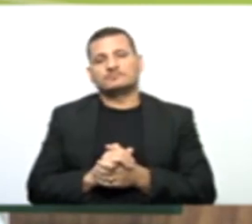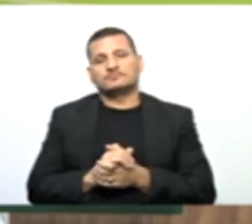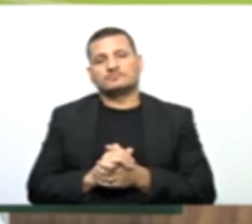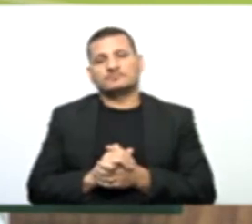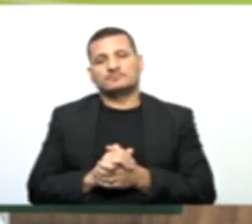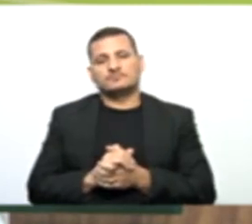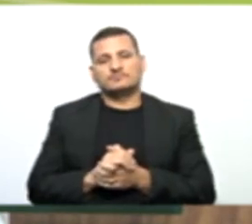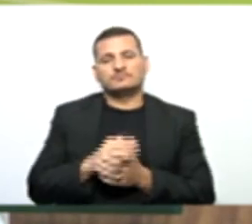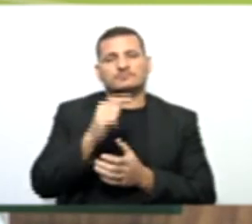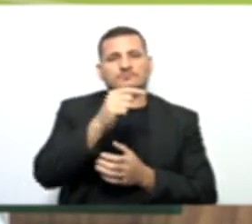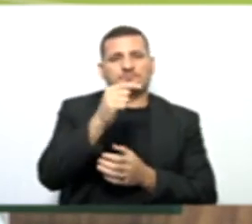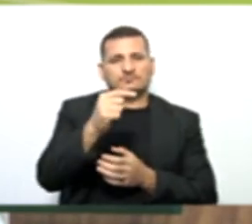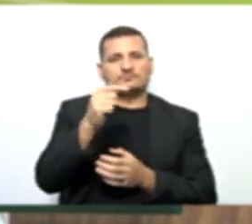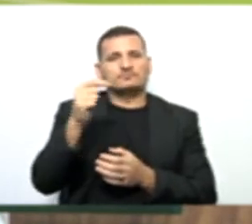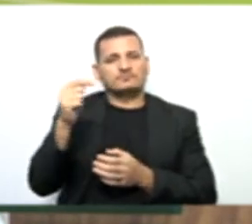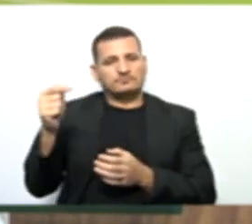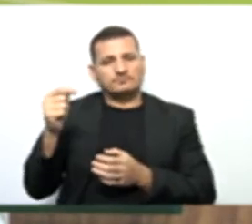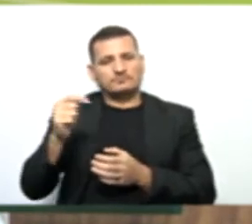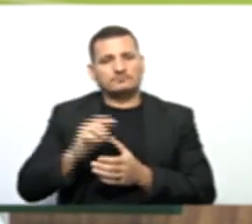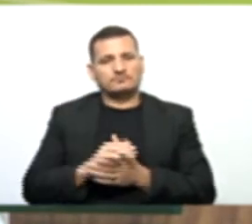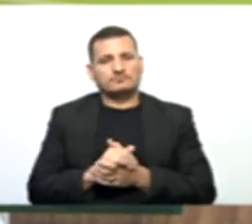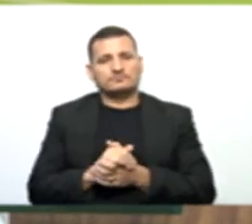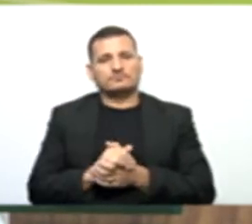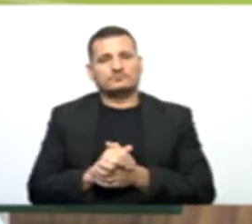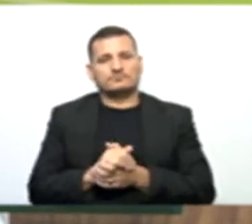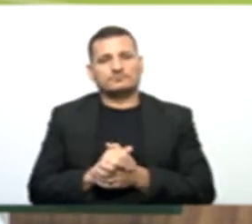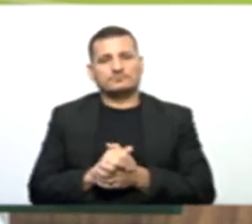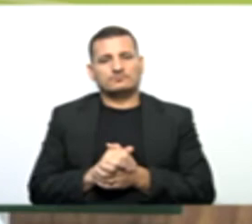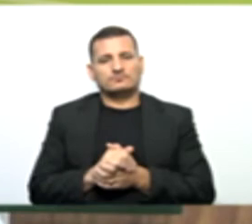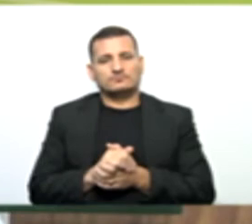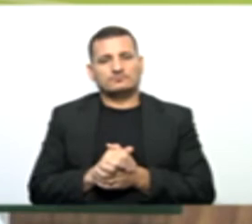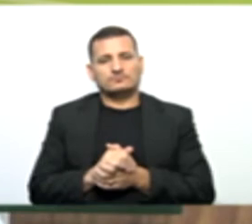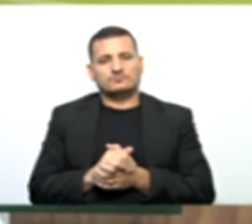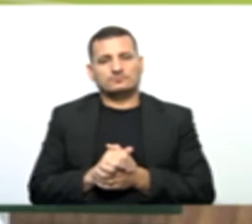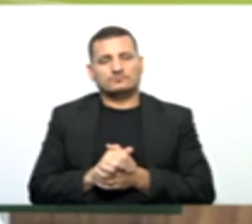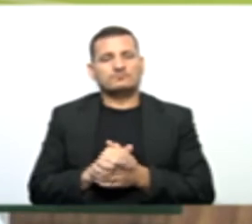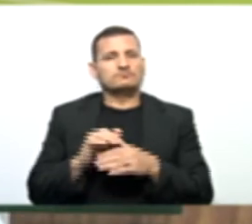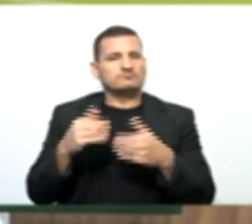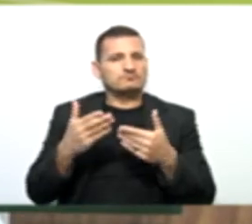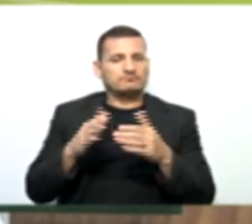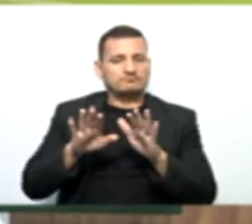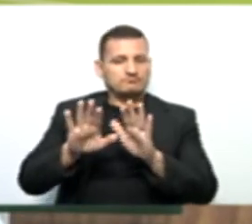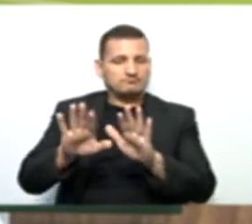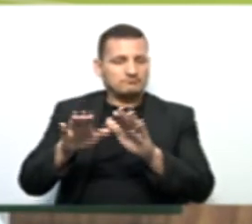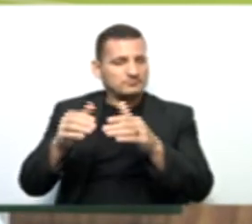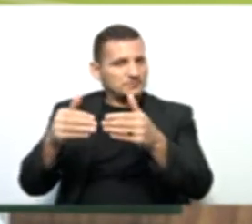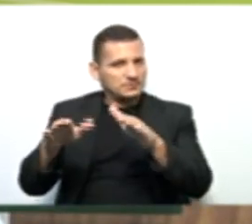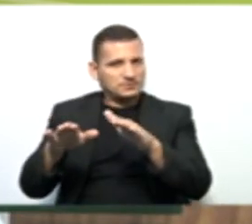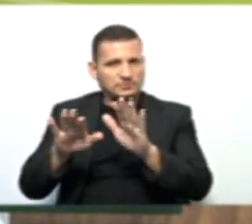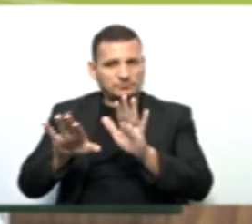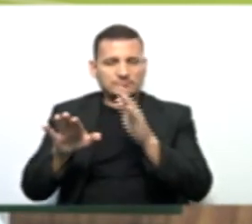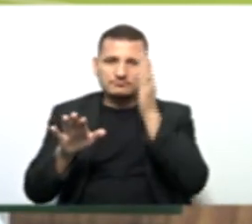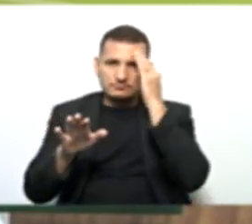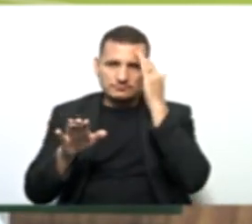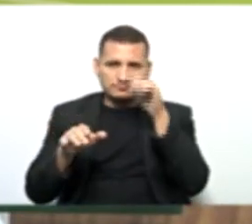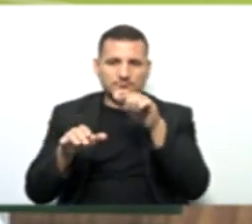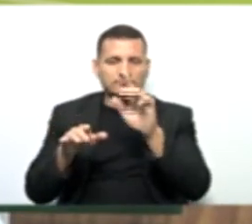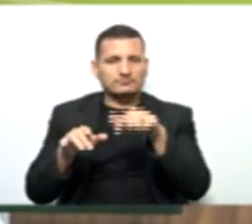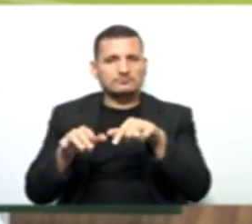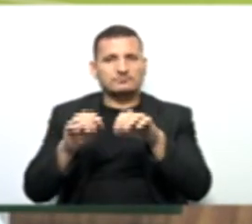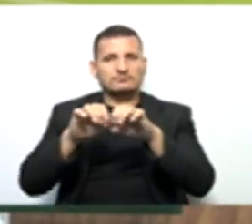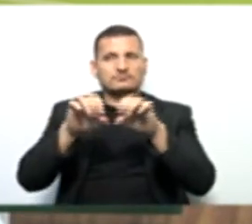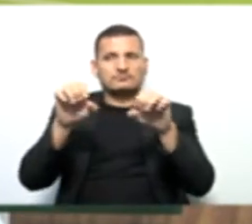Dois underlines no começo, dois no fim. Então, a gente deixa ele quieto lá, a gente sabe que ele constrói